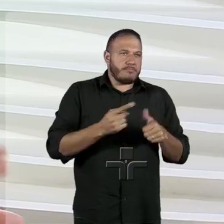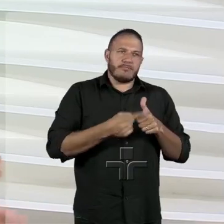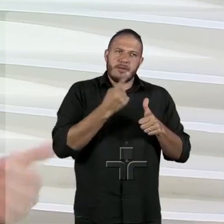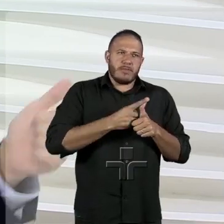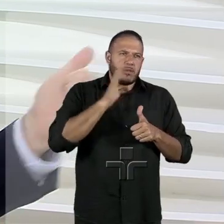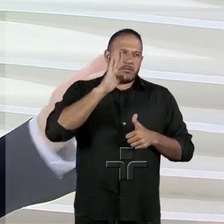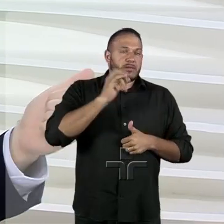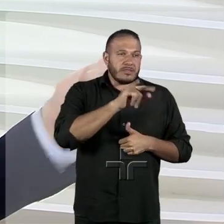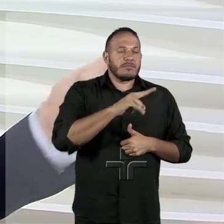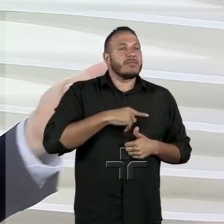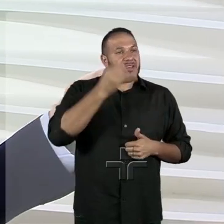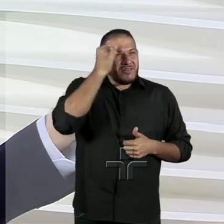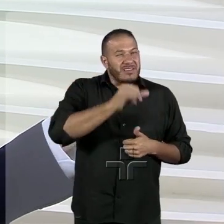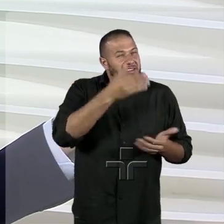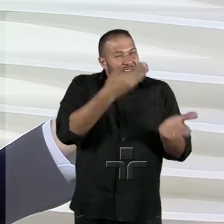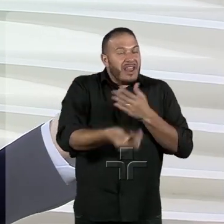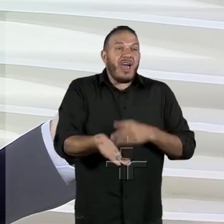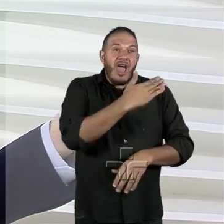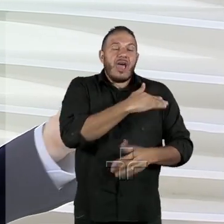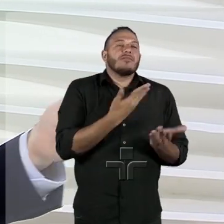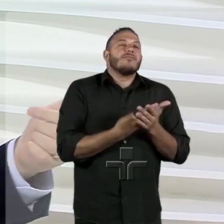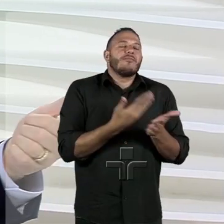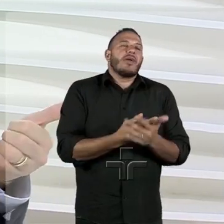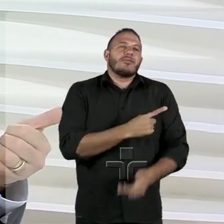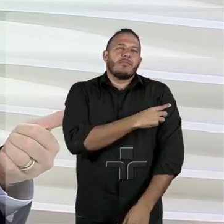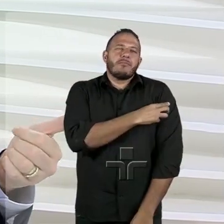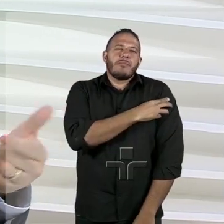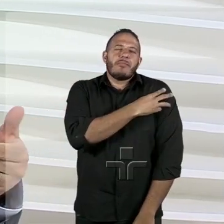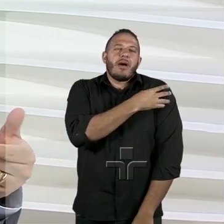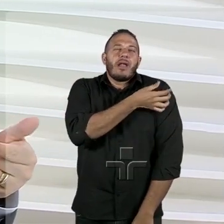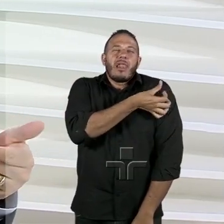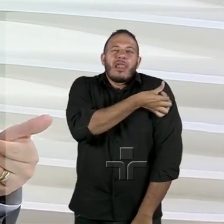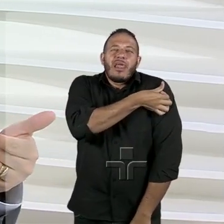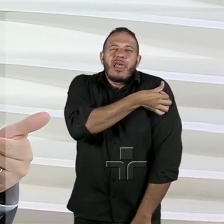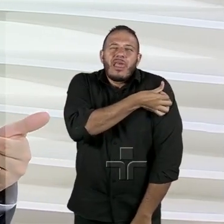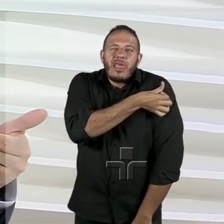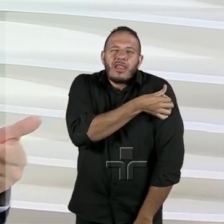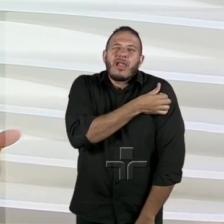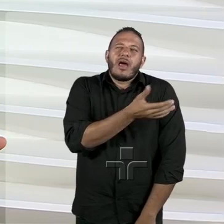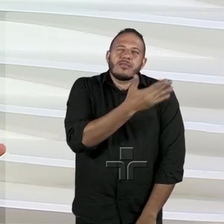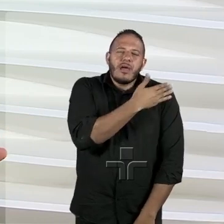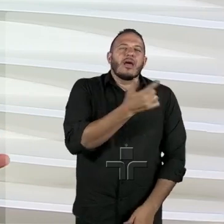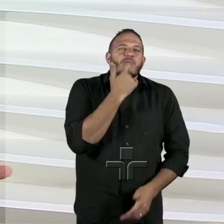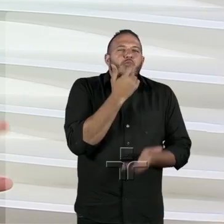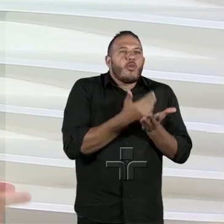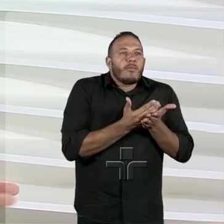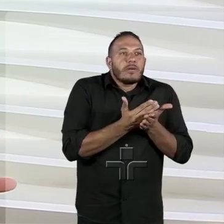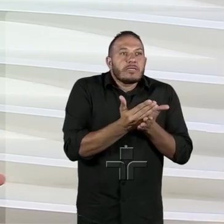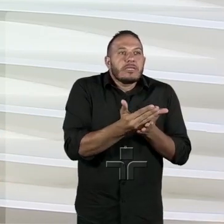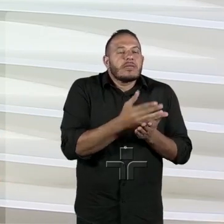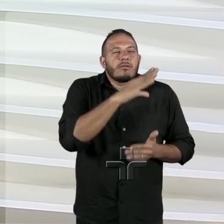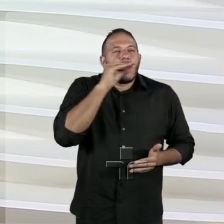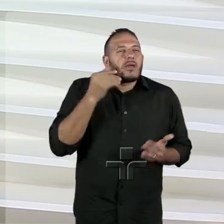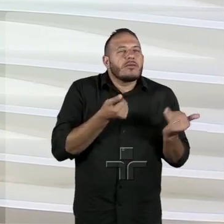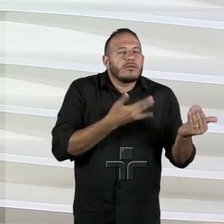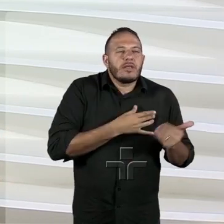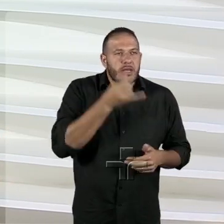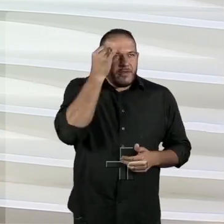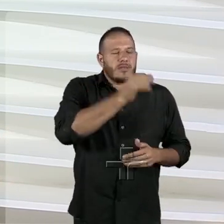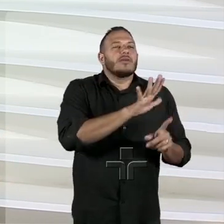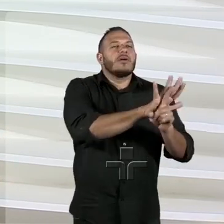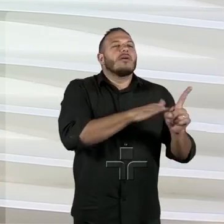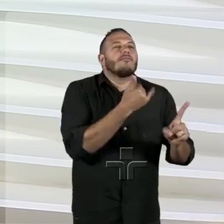Se a gente não perder esse menino lá no 6º ano, quando ele está mexendo na adolescência, combater o bullying,